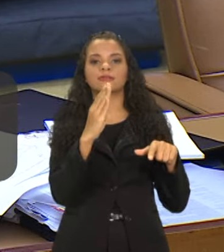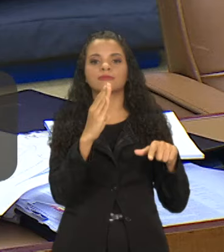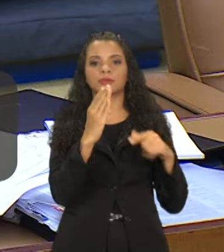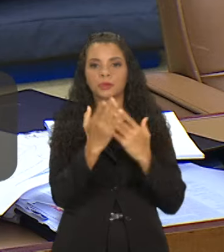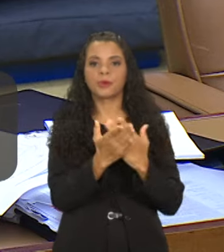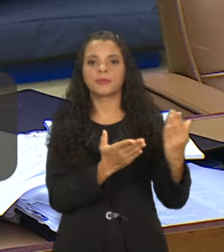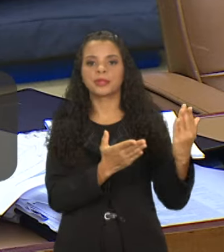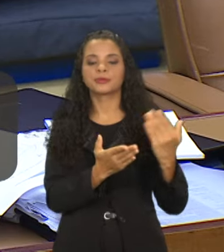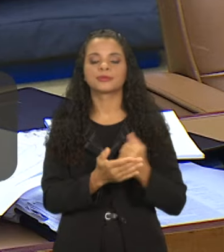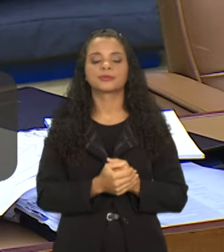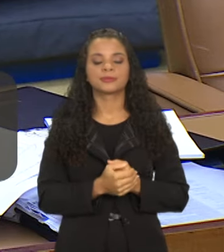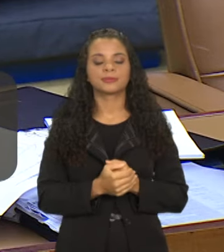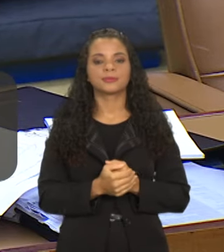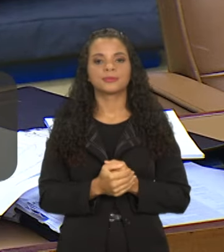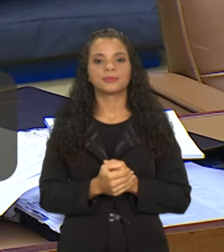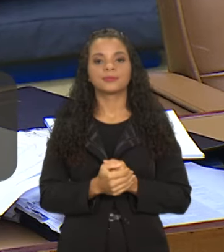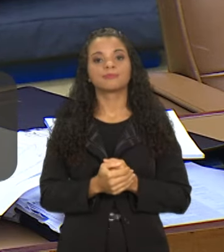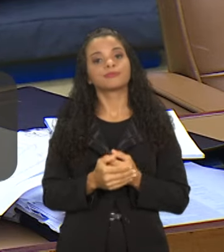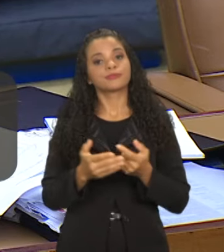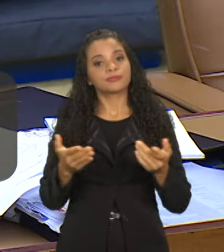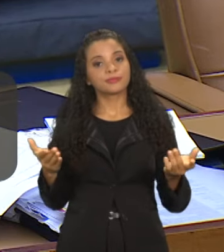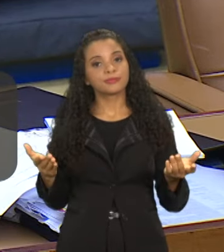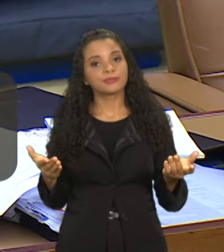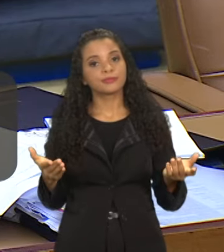Ou seja, as pessoas respeitam